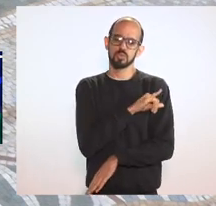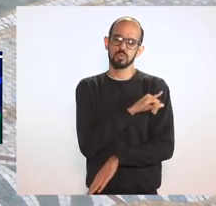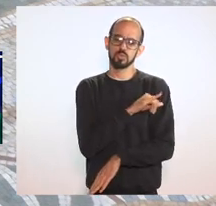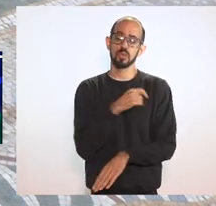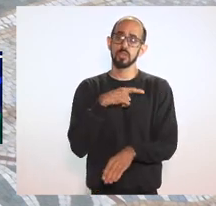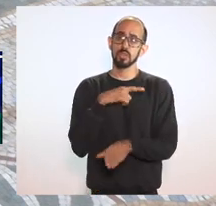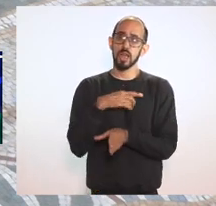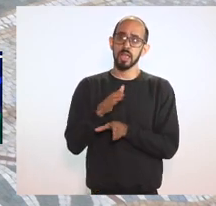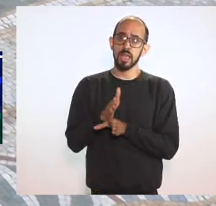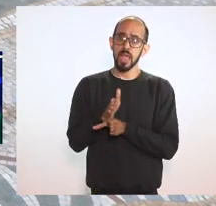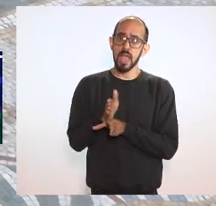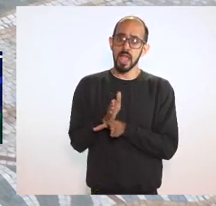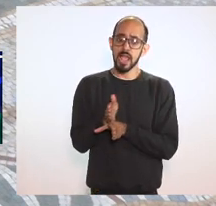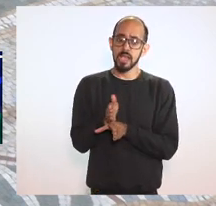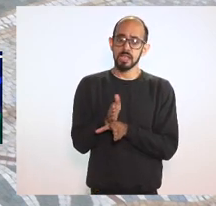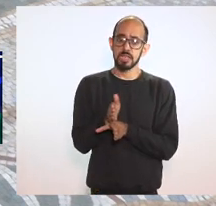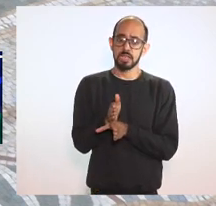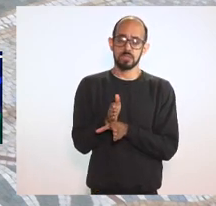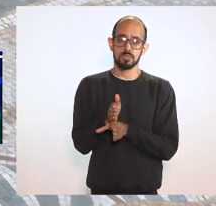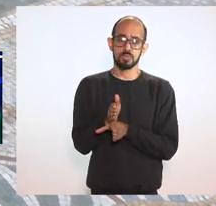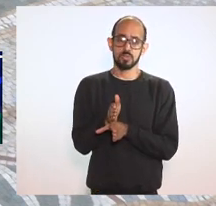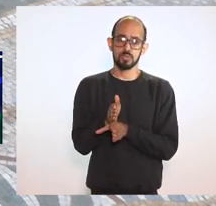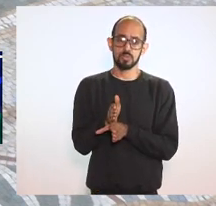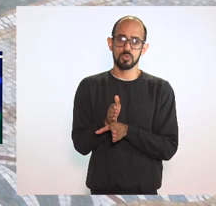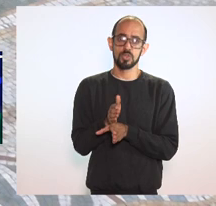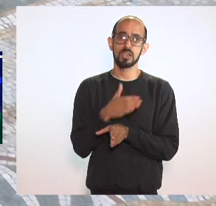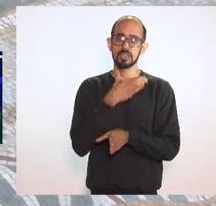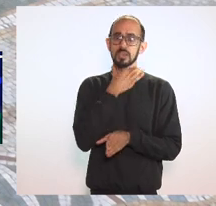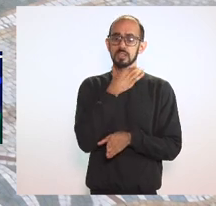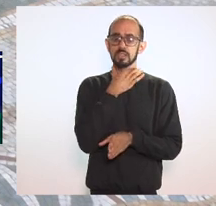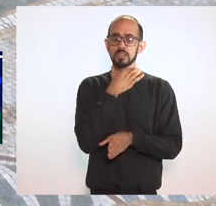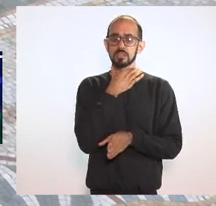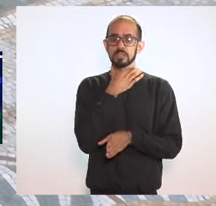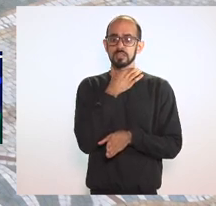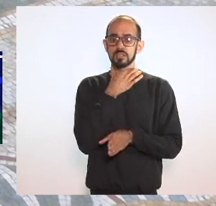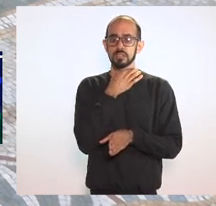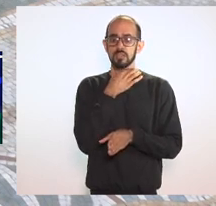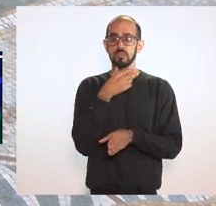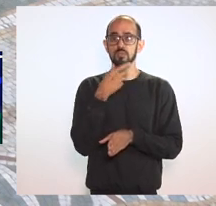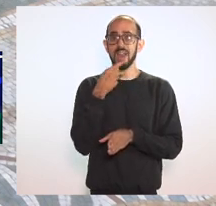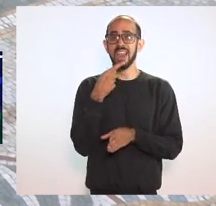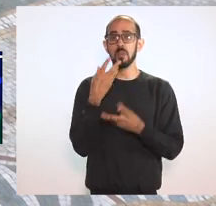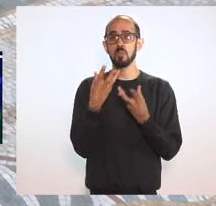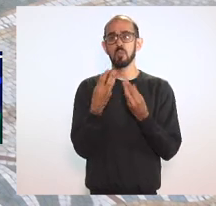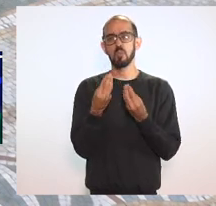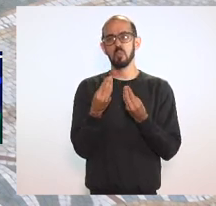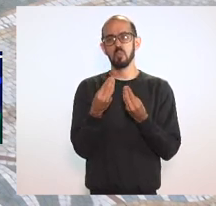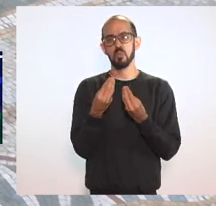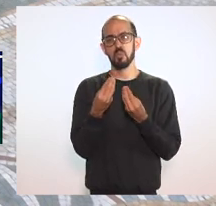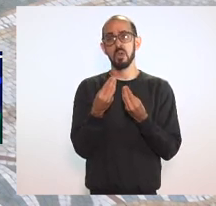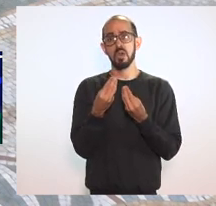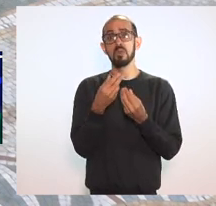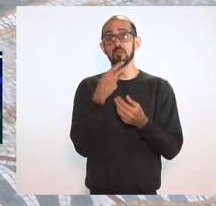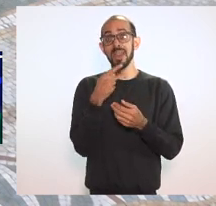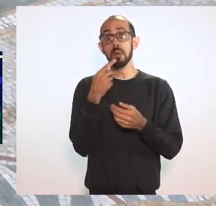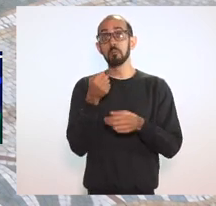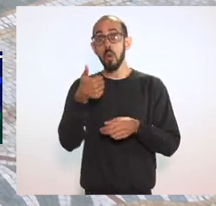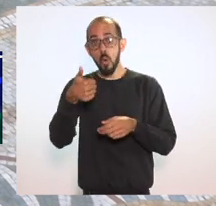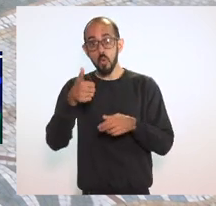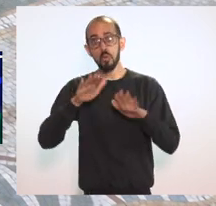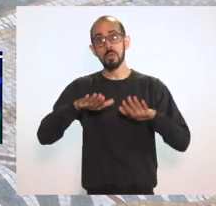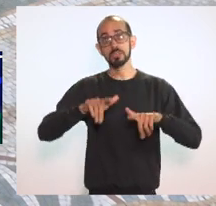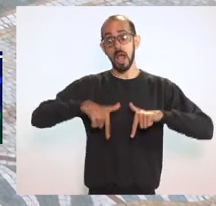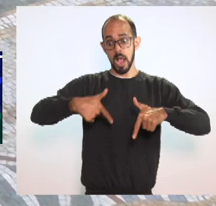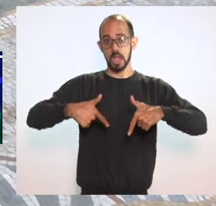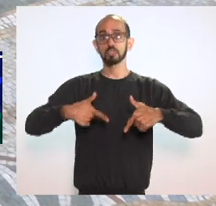equilíbrio para lidar com essa crise falando pouco mas agindo muito quero agradecer o presente de